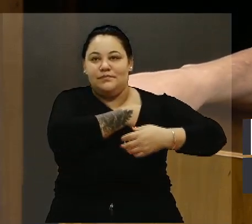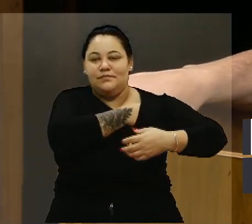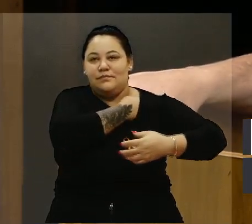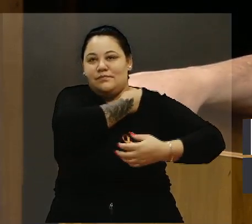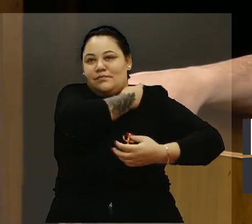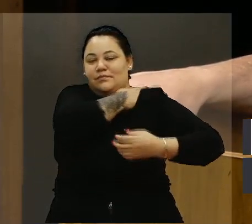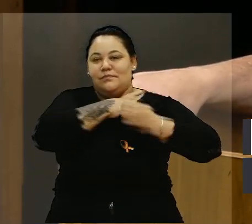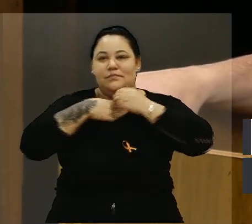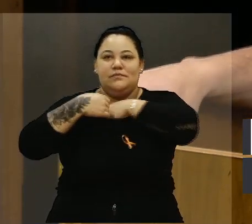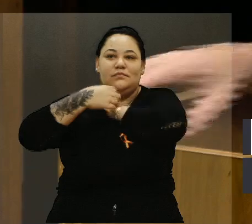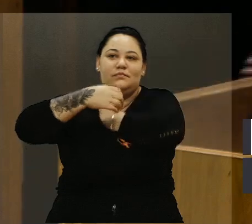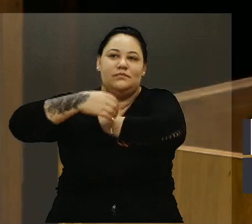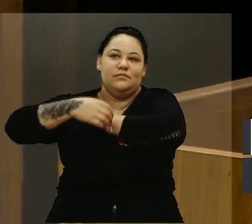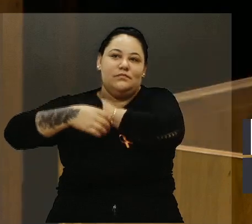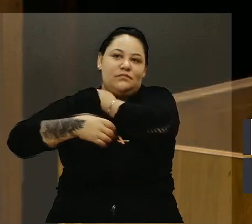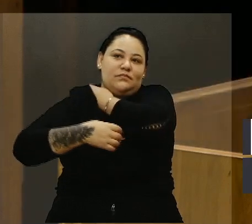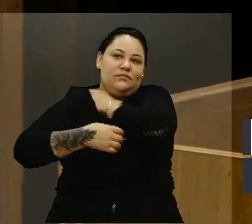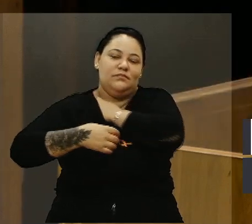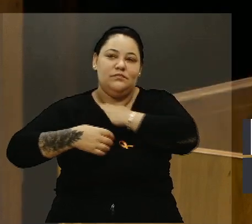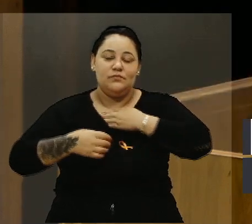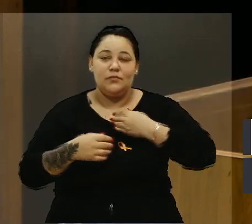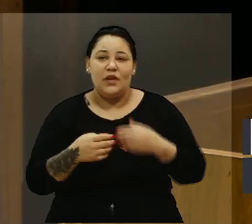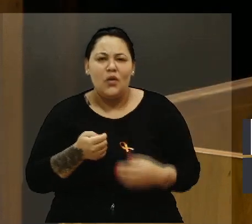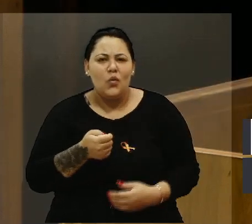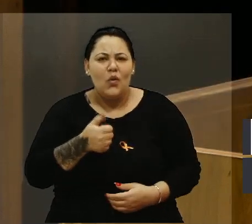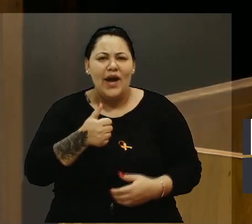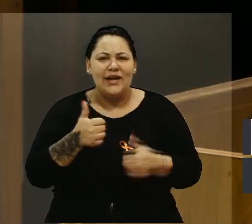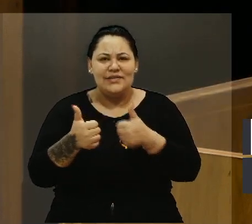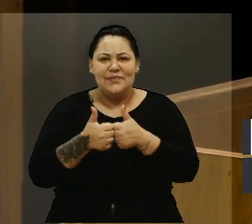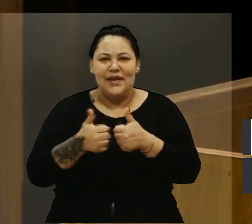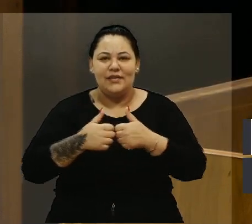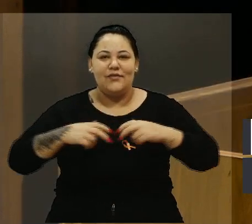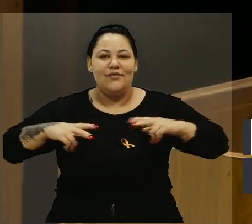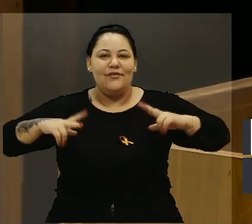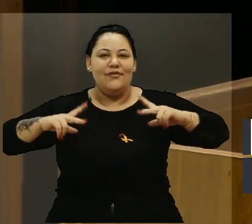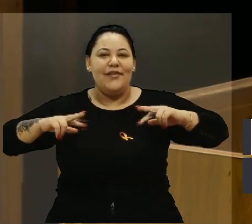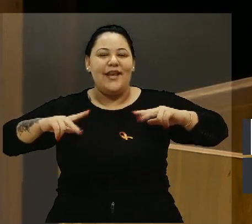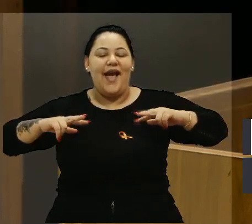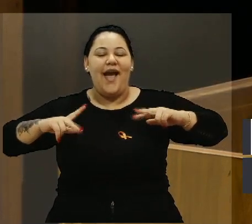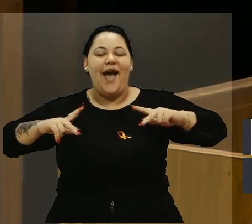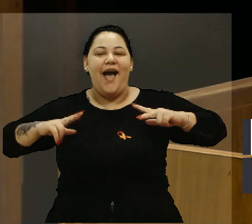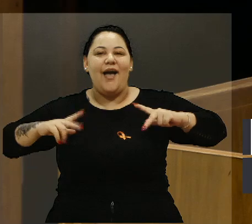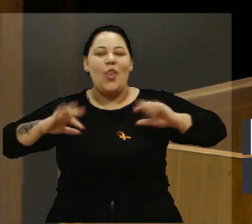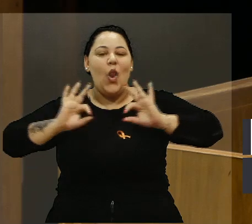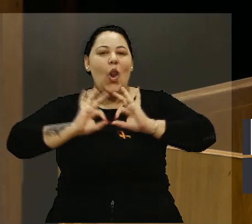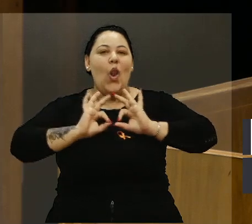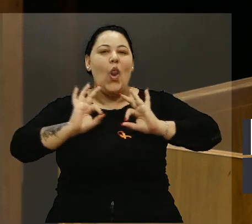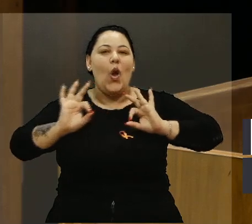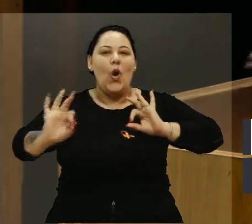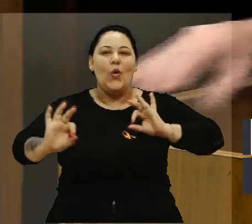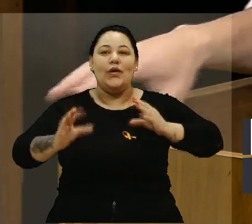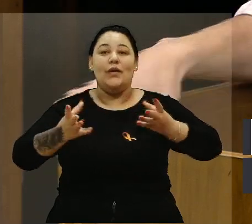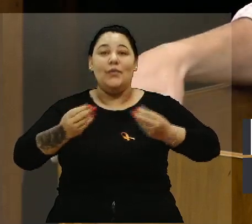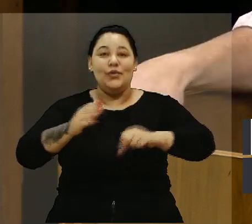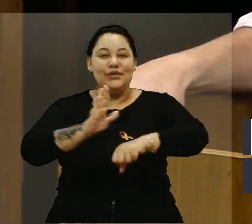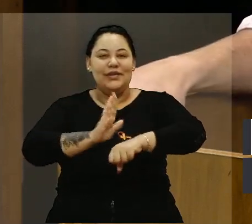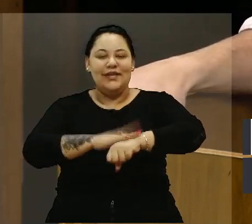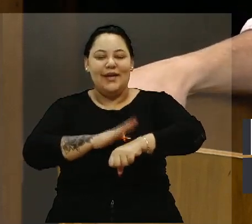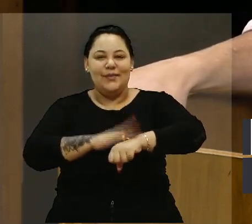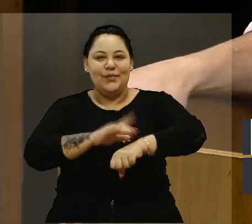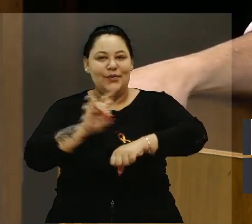véspera de um feriadão longo que há bastante tempo, acho que eu não via, né? 4